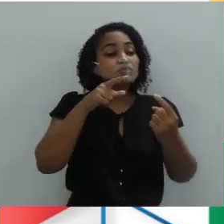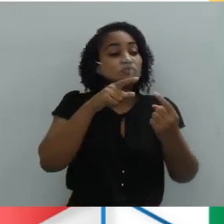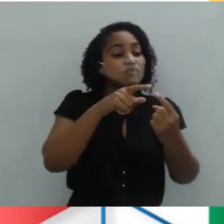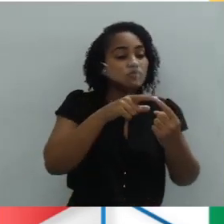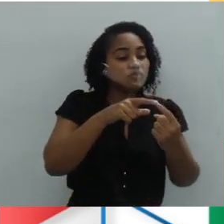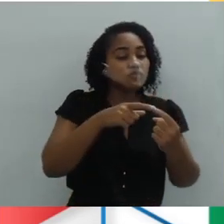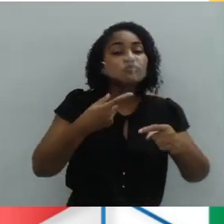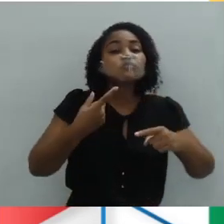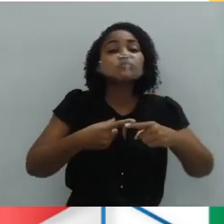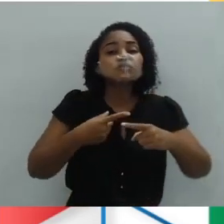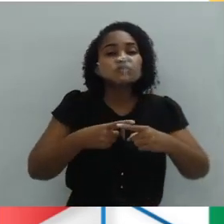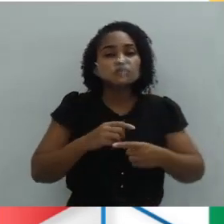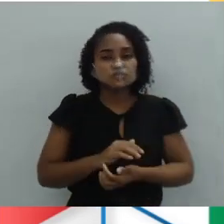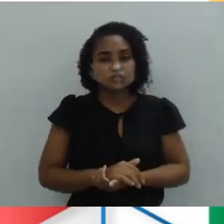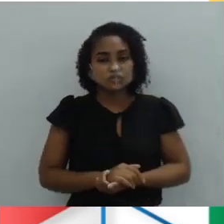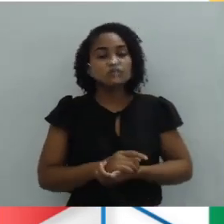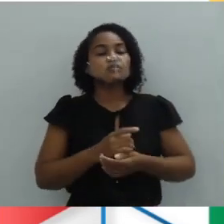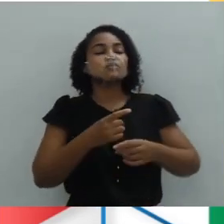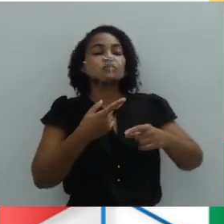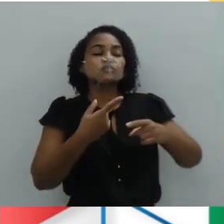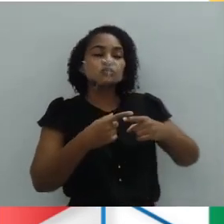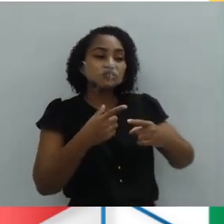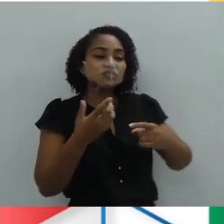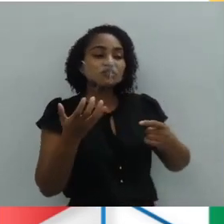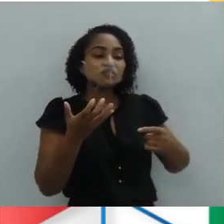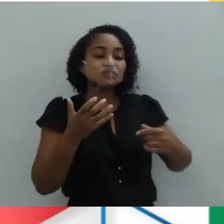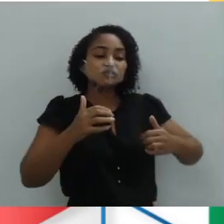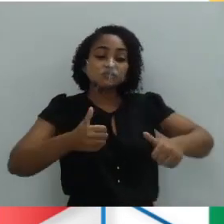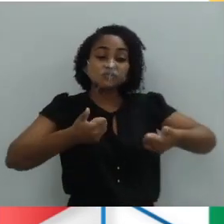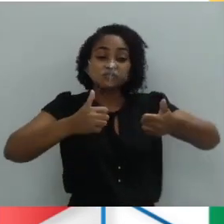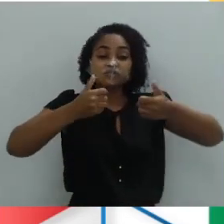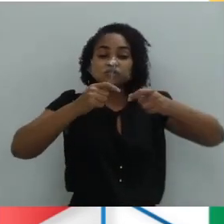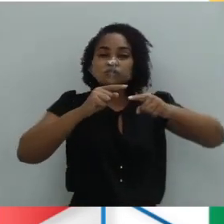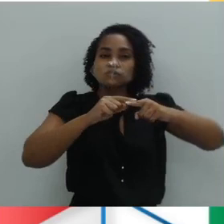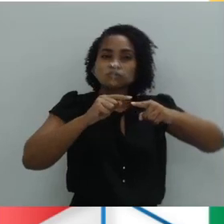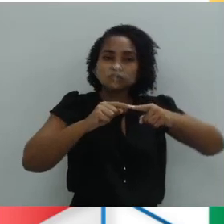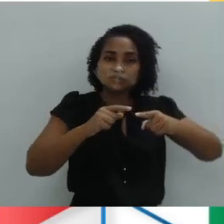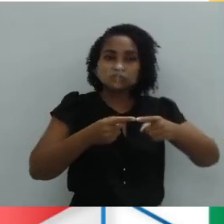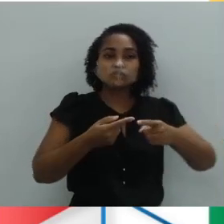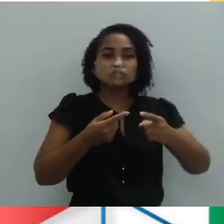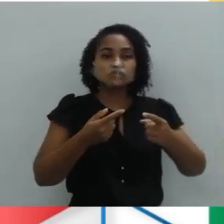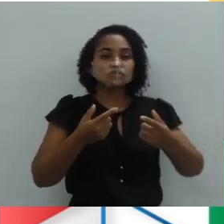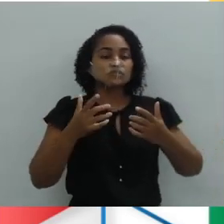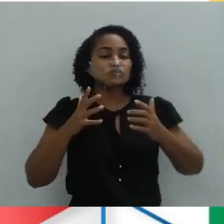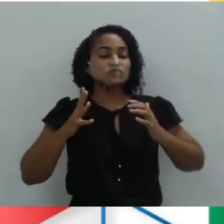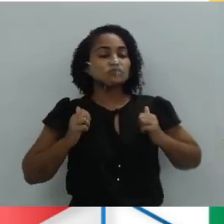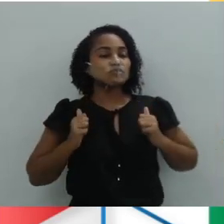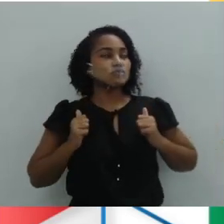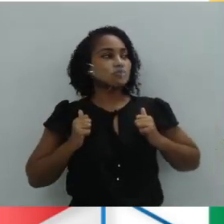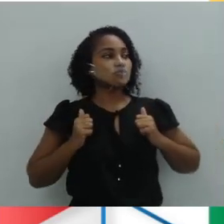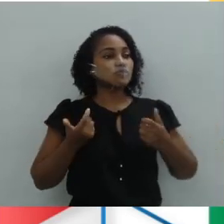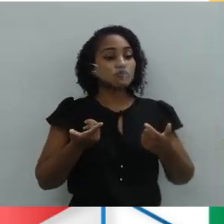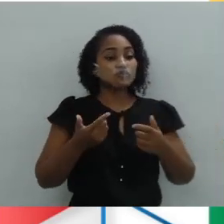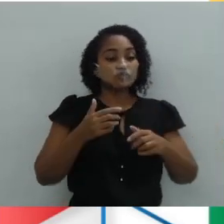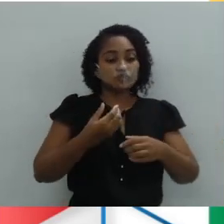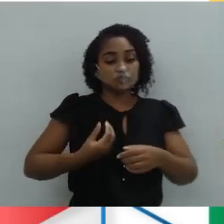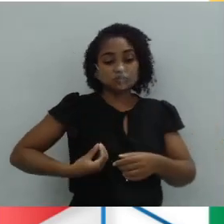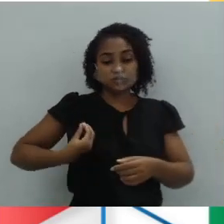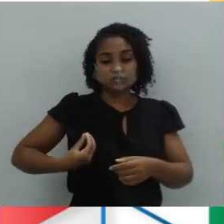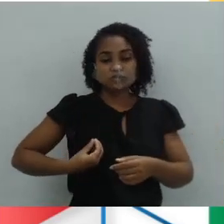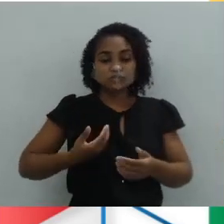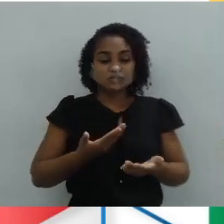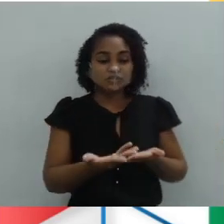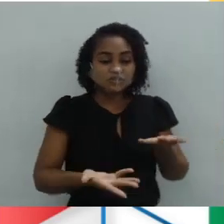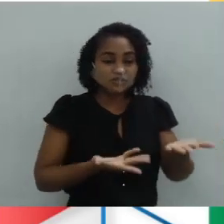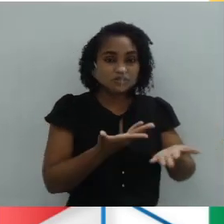aí a justificativa, a fim de trazer melhorias para o bairro, conforto para os moradores e atendimento ao